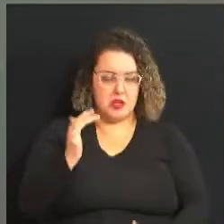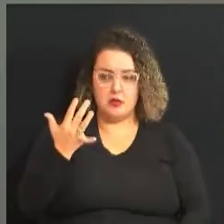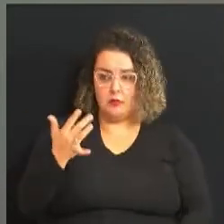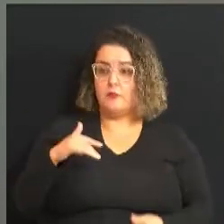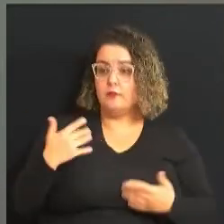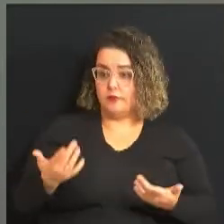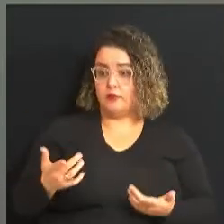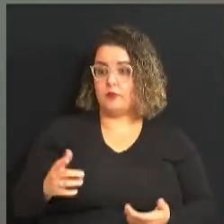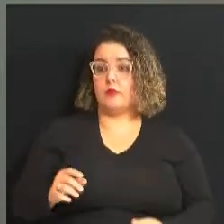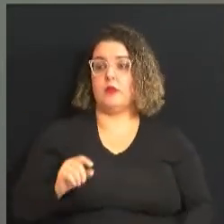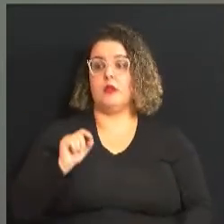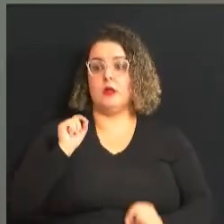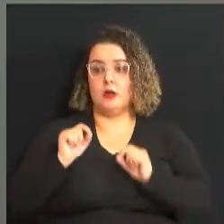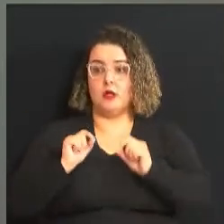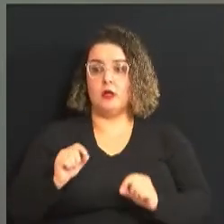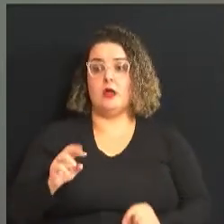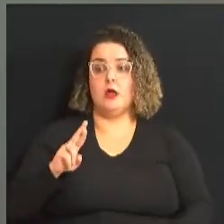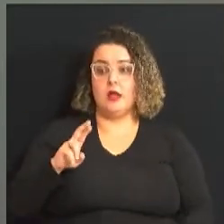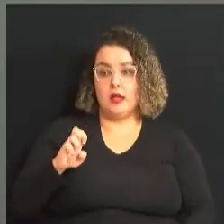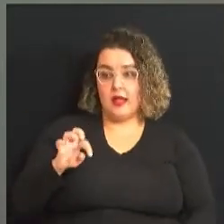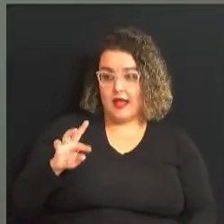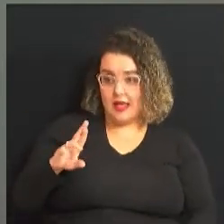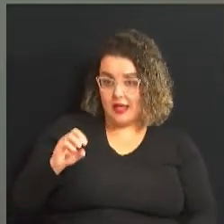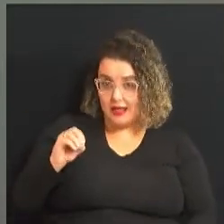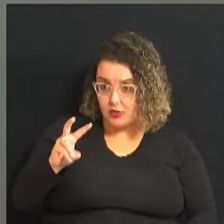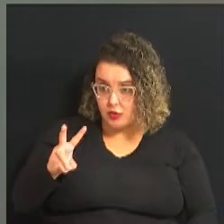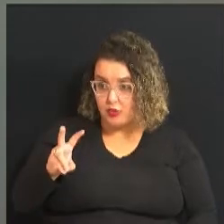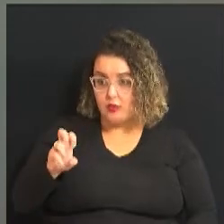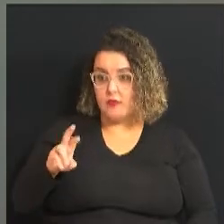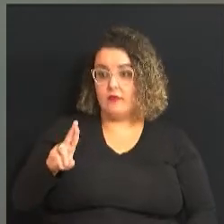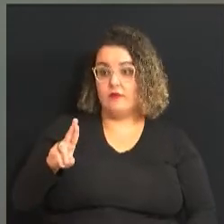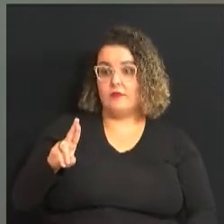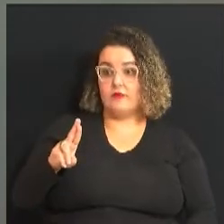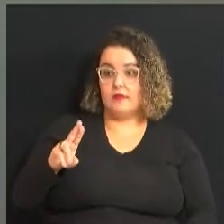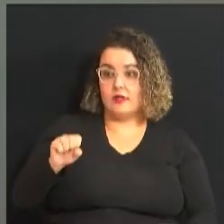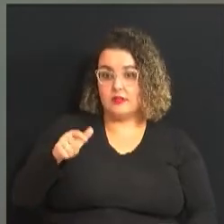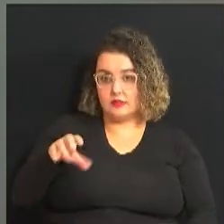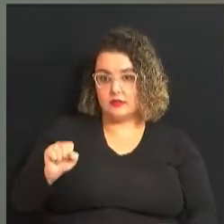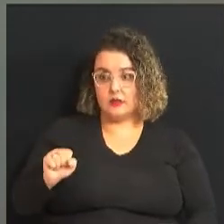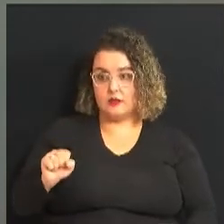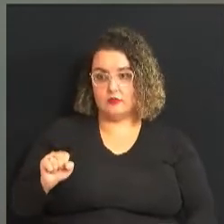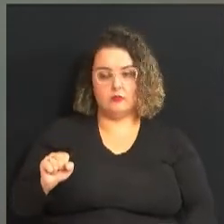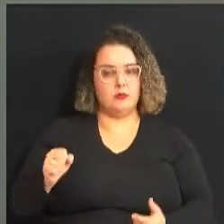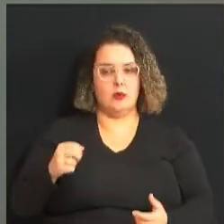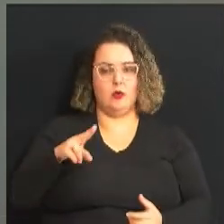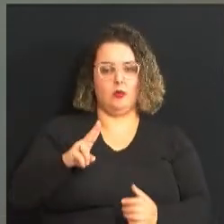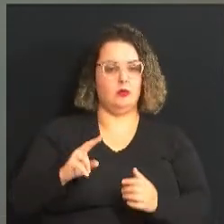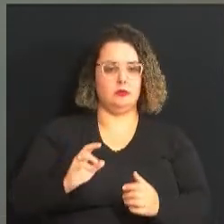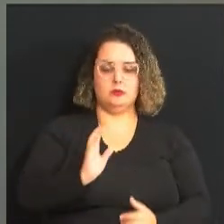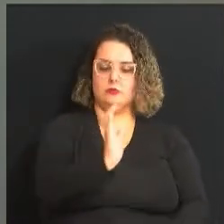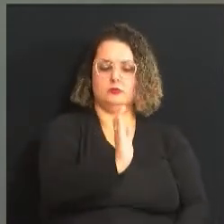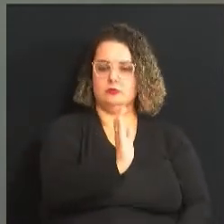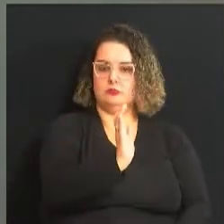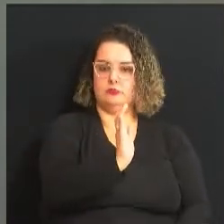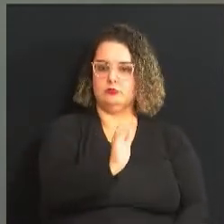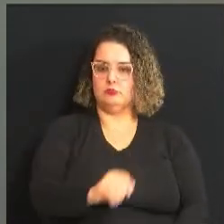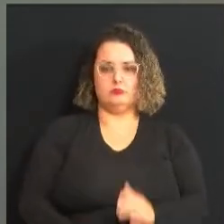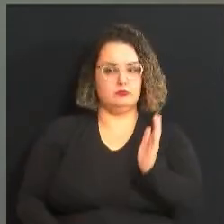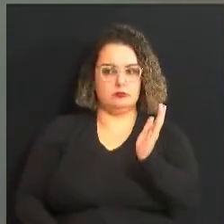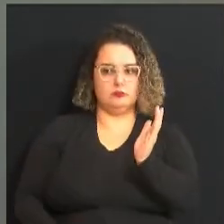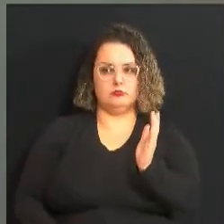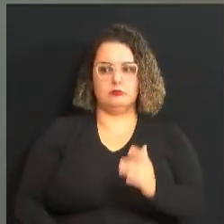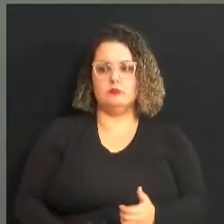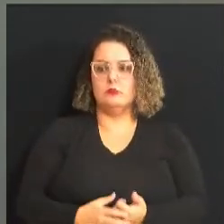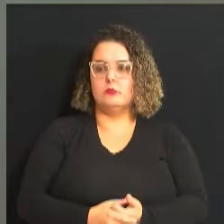o útero em retroversão, quem tem o útero virado para trás, pode sim engravidar sem Doutor, problema nenhum. voltando então